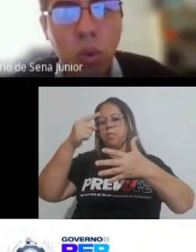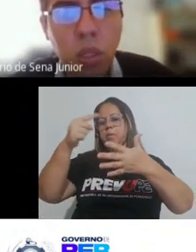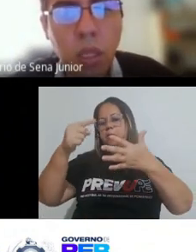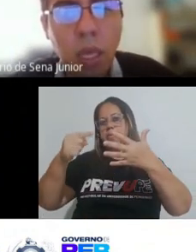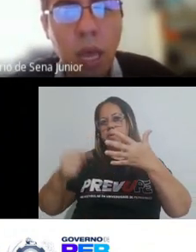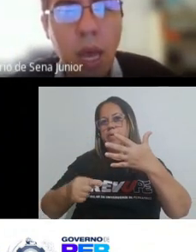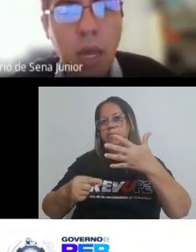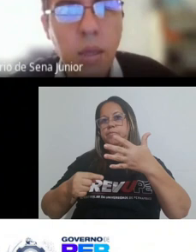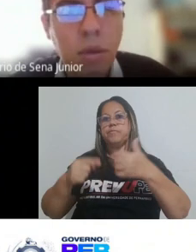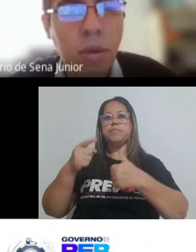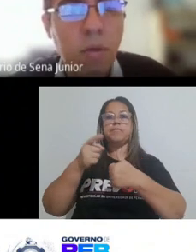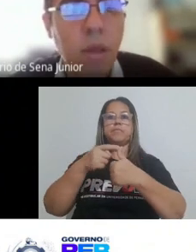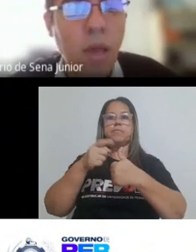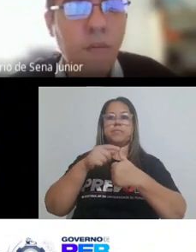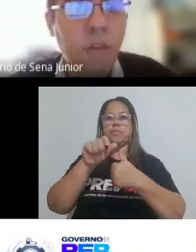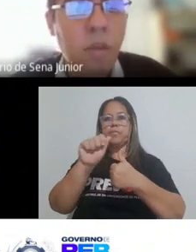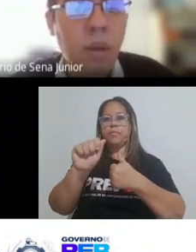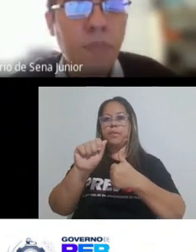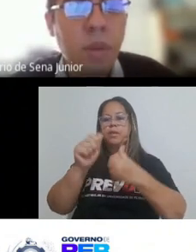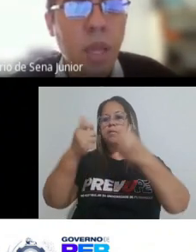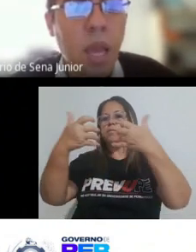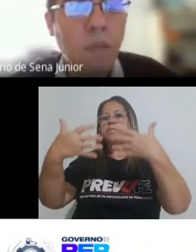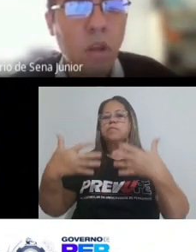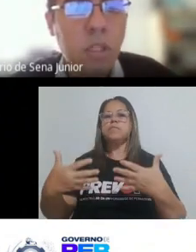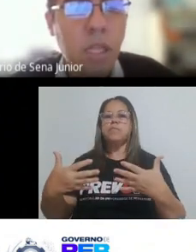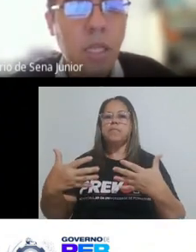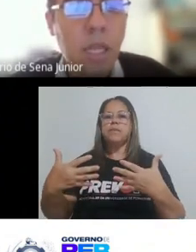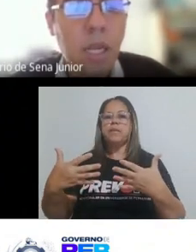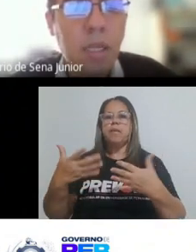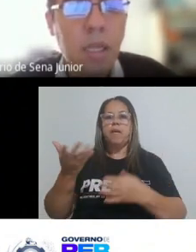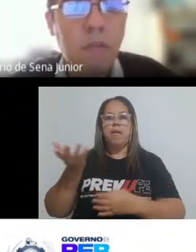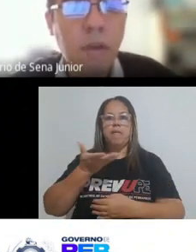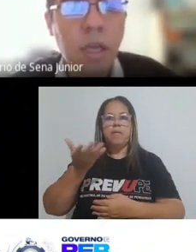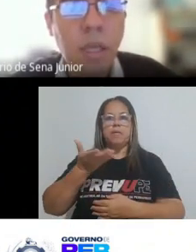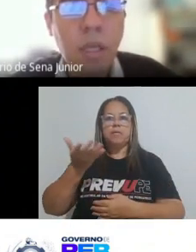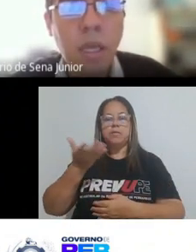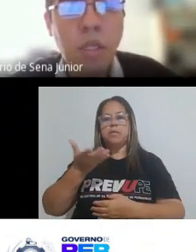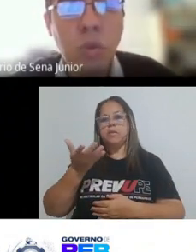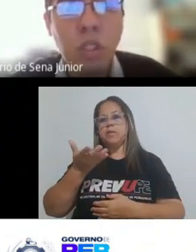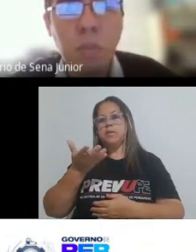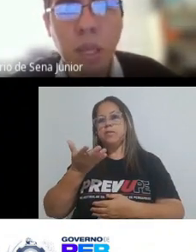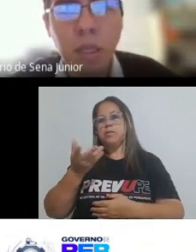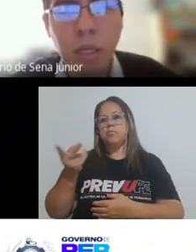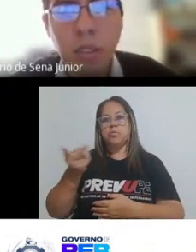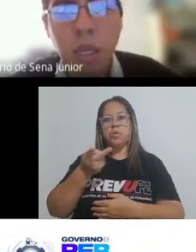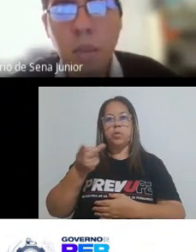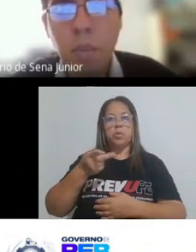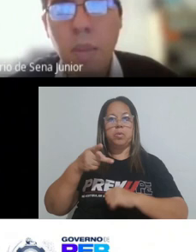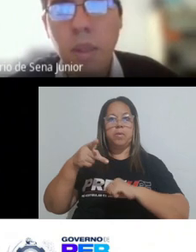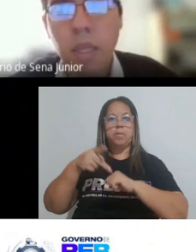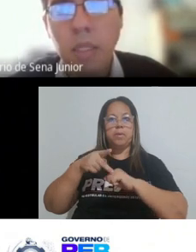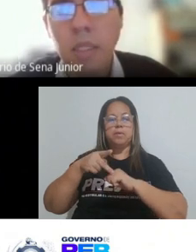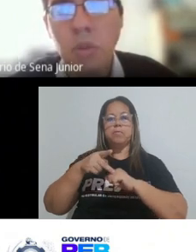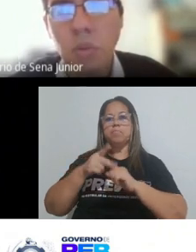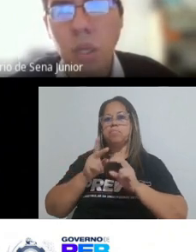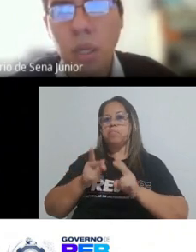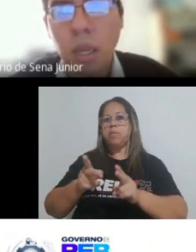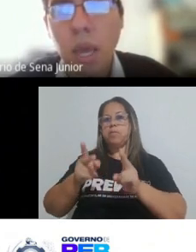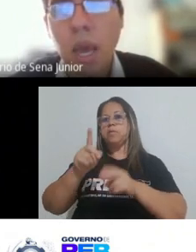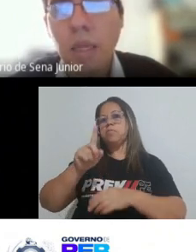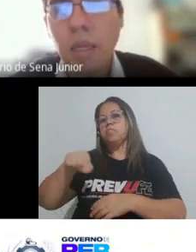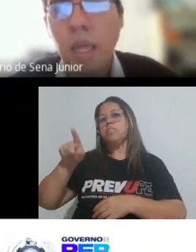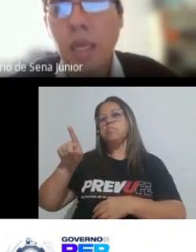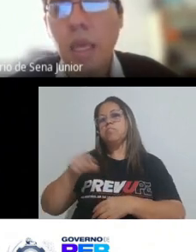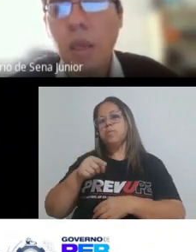O item A afirma A velocidade relativa entre as duas pedras permanece nula